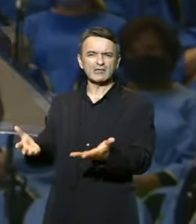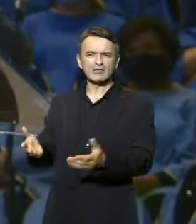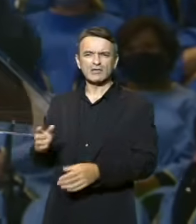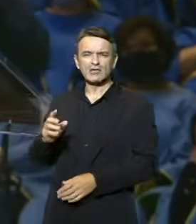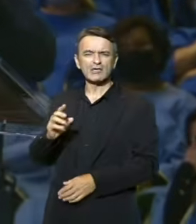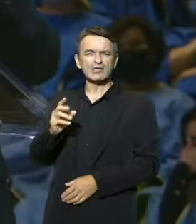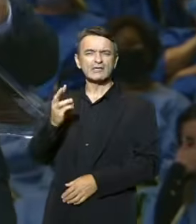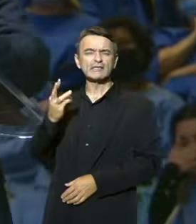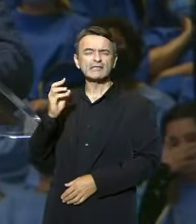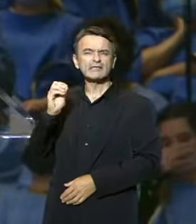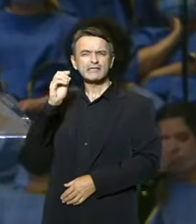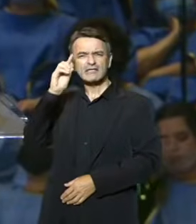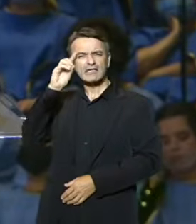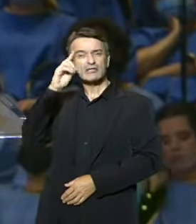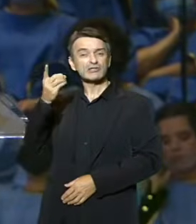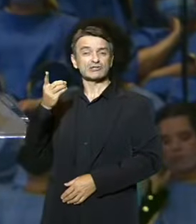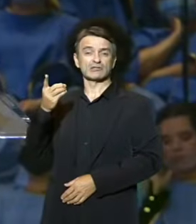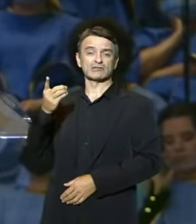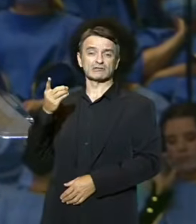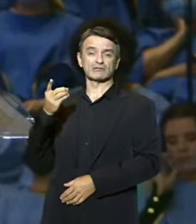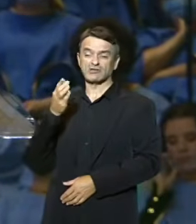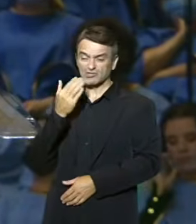um mês inteiro.